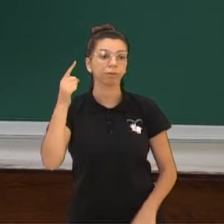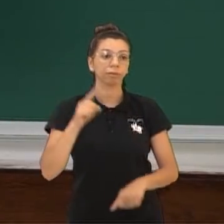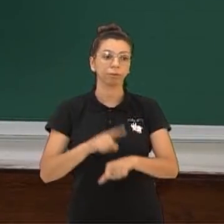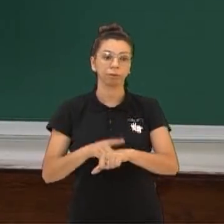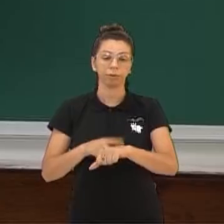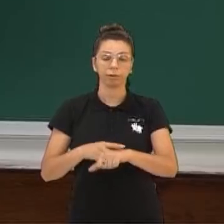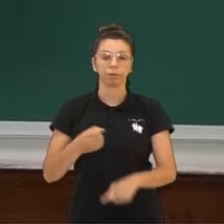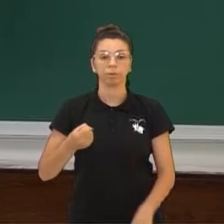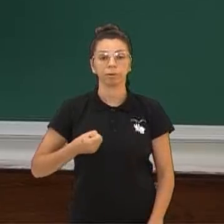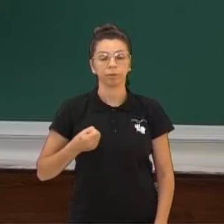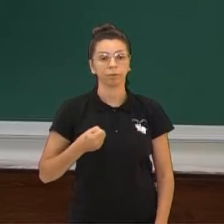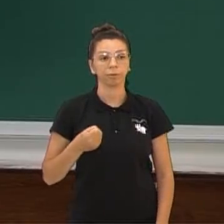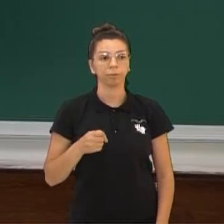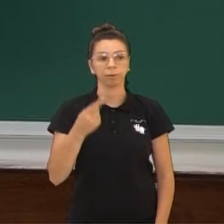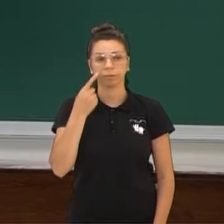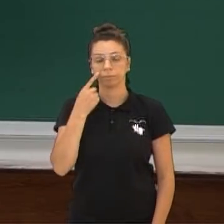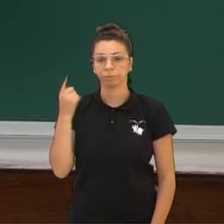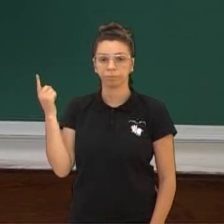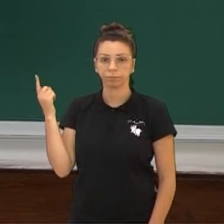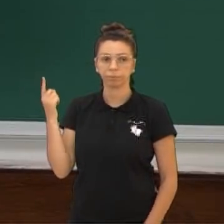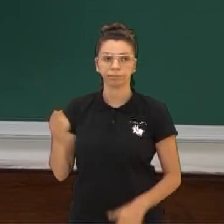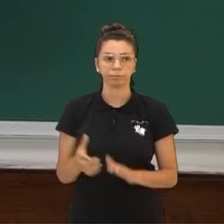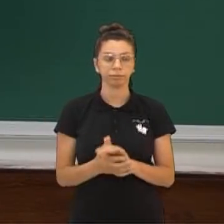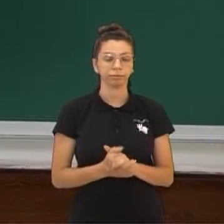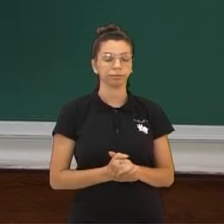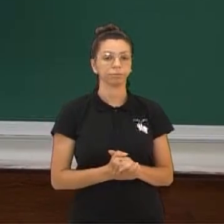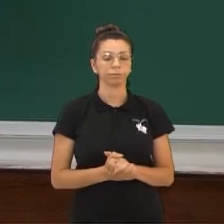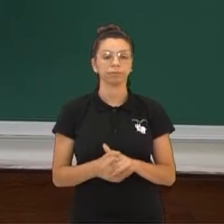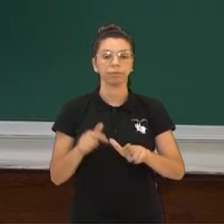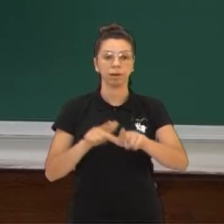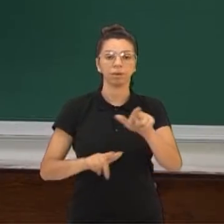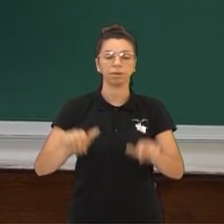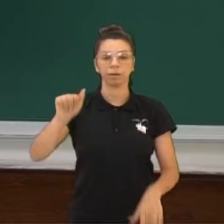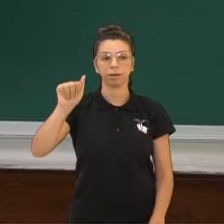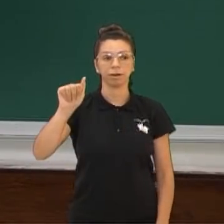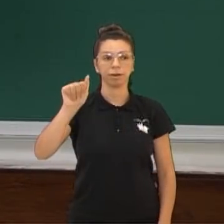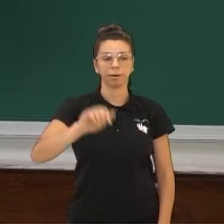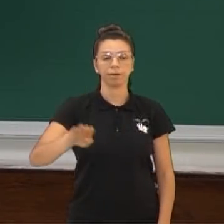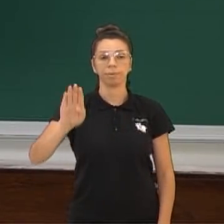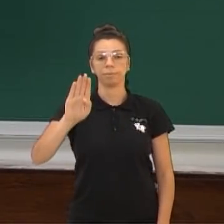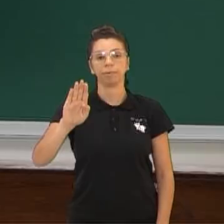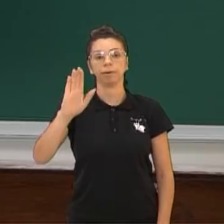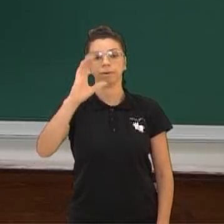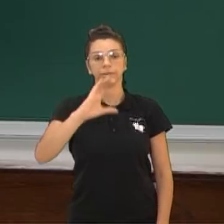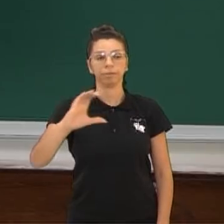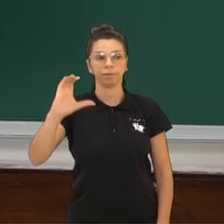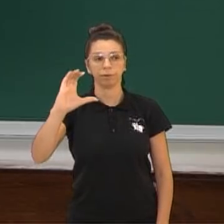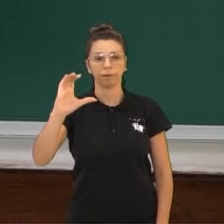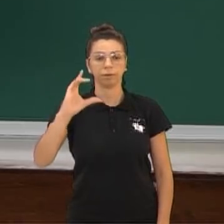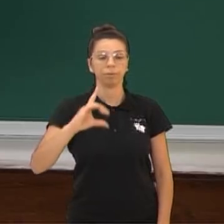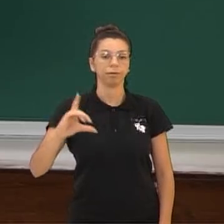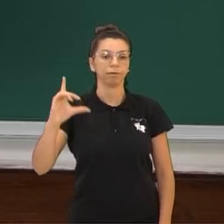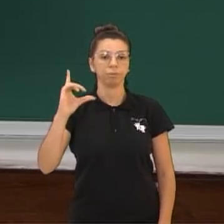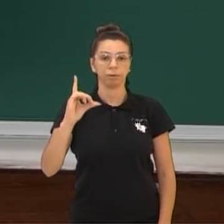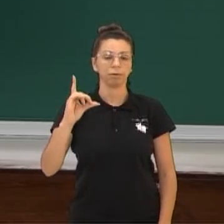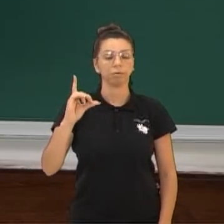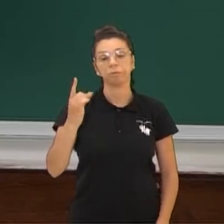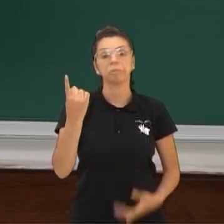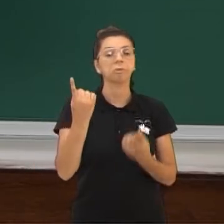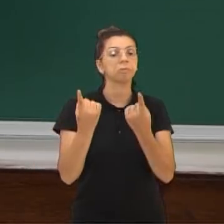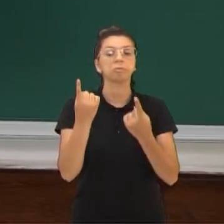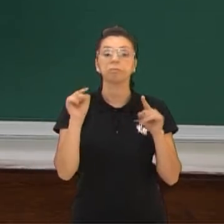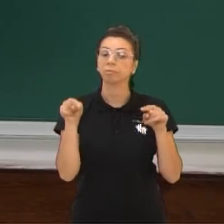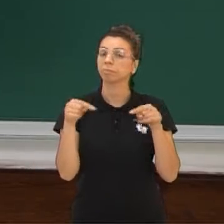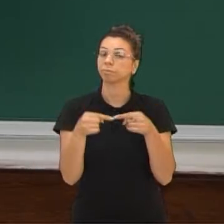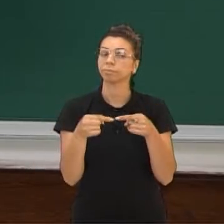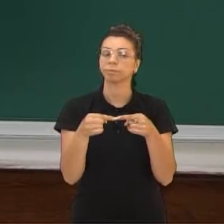15th century, 17th century, 18th century or 16th century? Qual letra você acha que